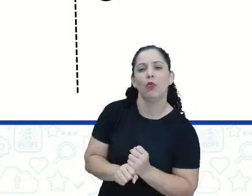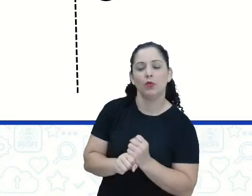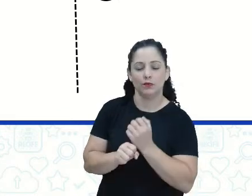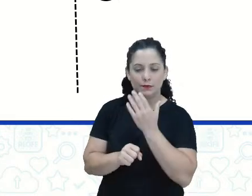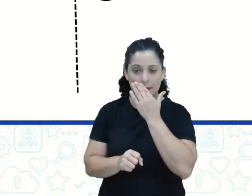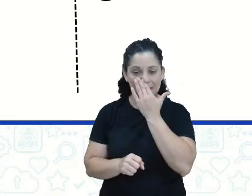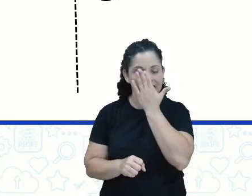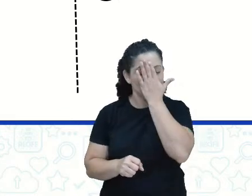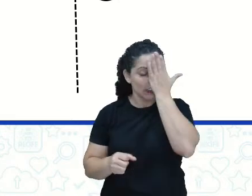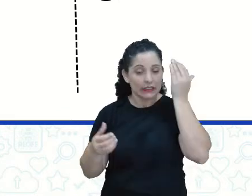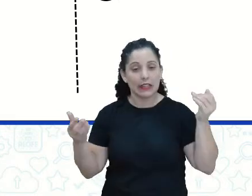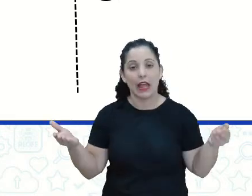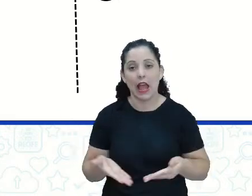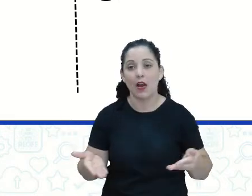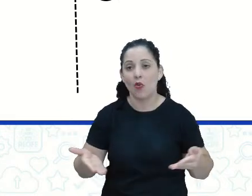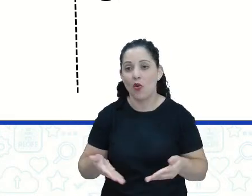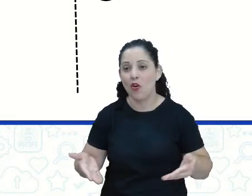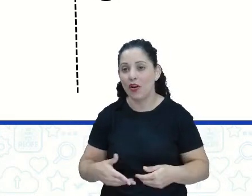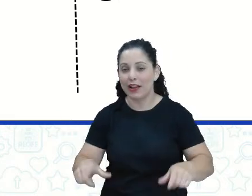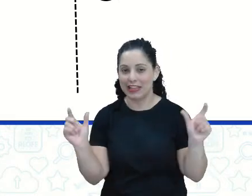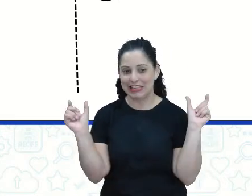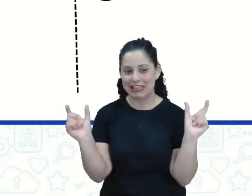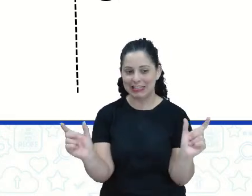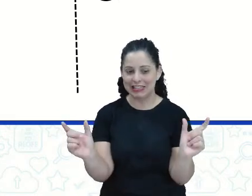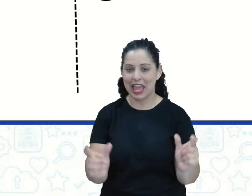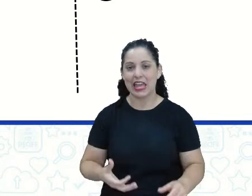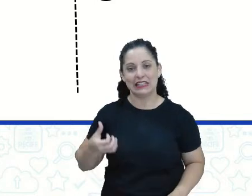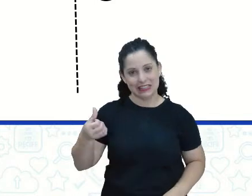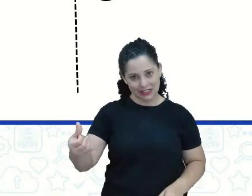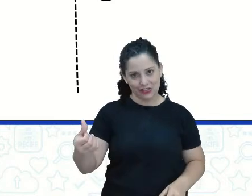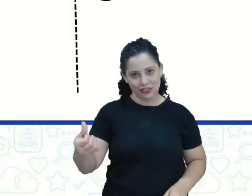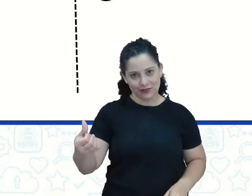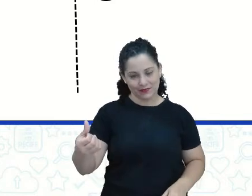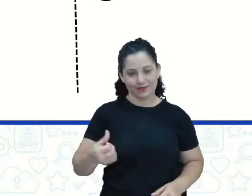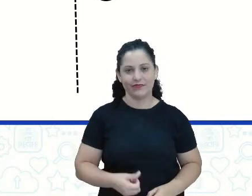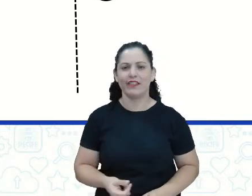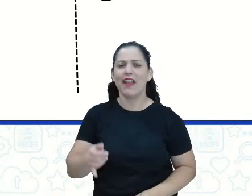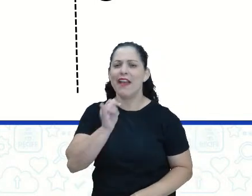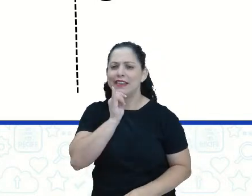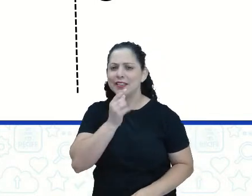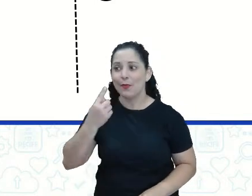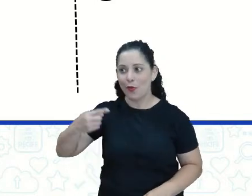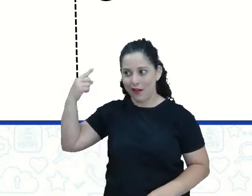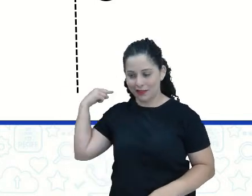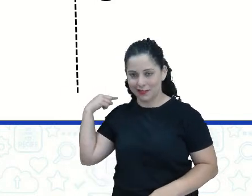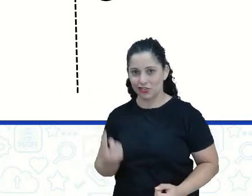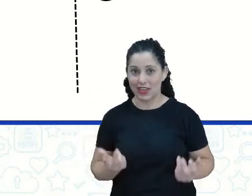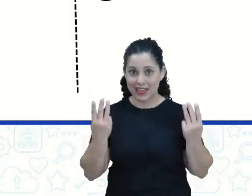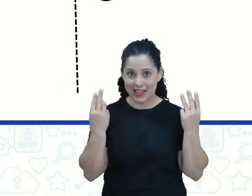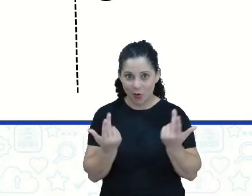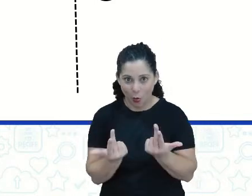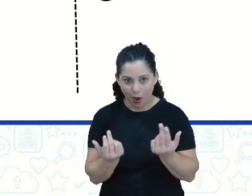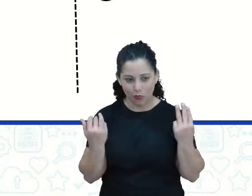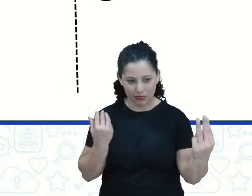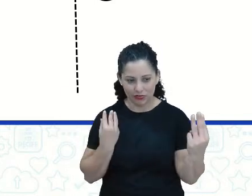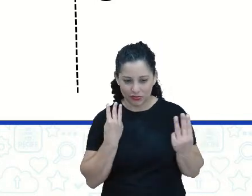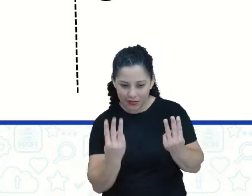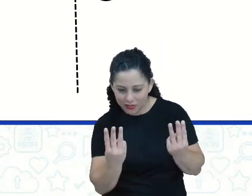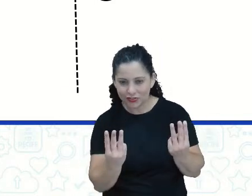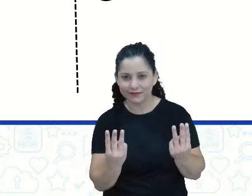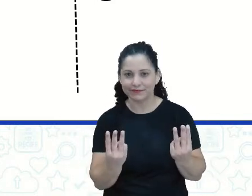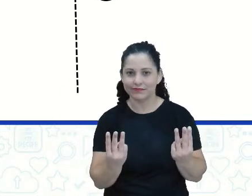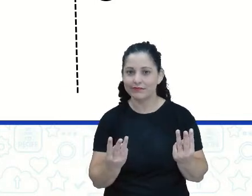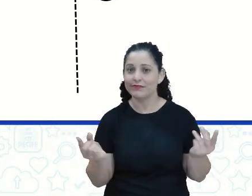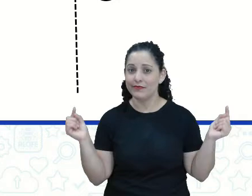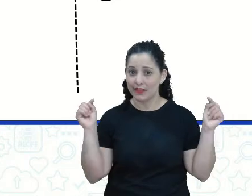denominadores vai ser igual a 6, pra ficar iguais. Lembra do exemplo anterior, que os denominadores eram iguais? Aí,